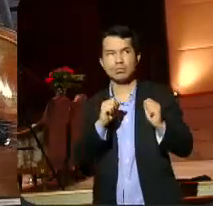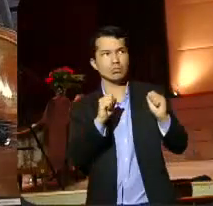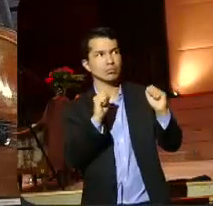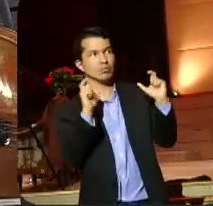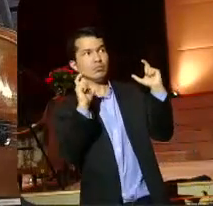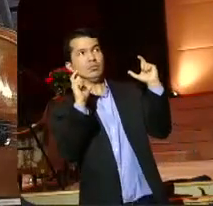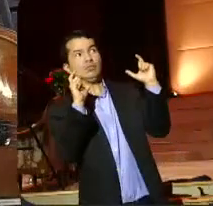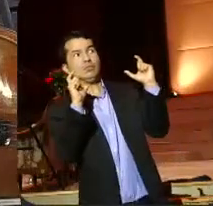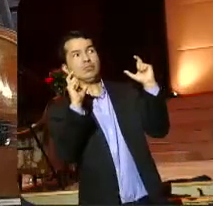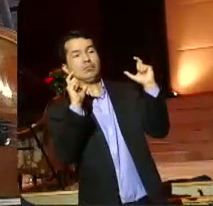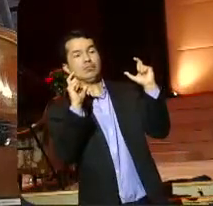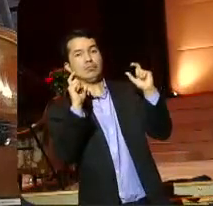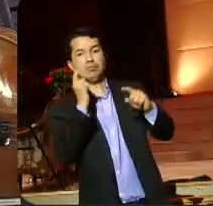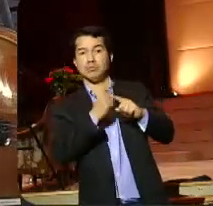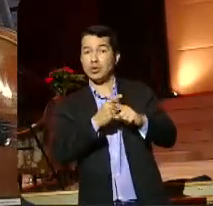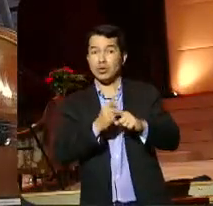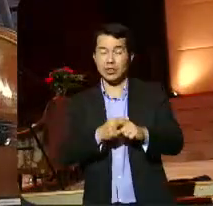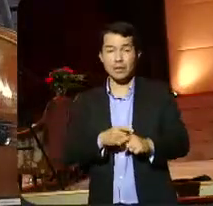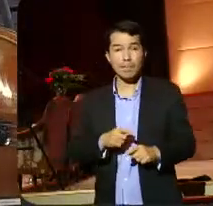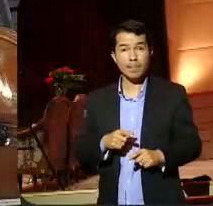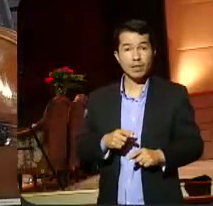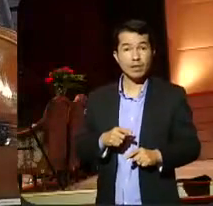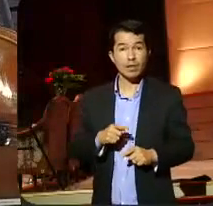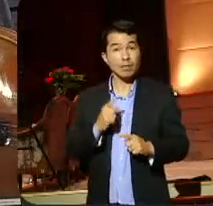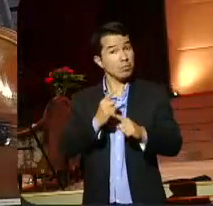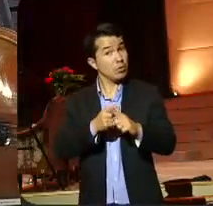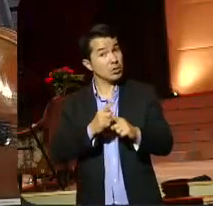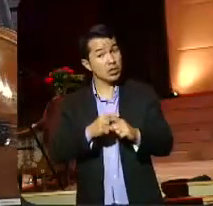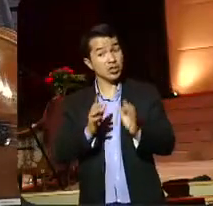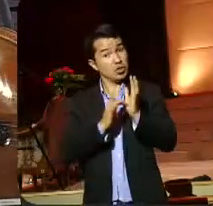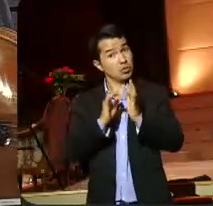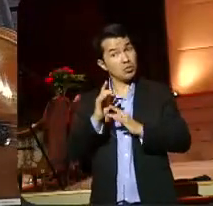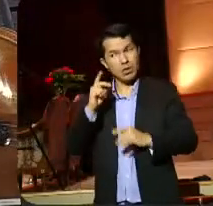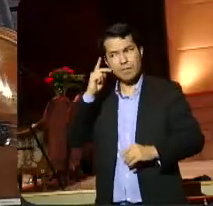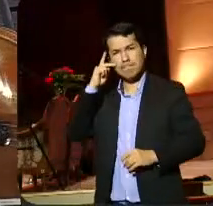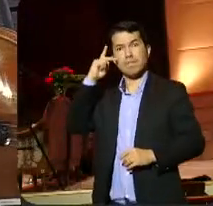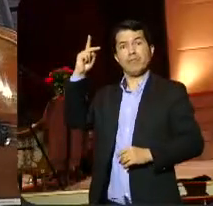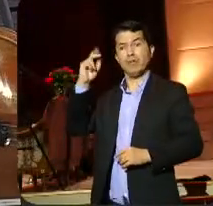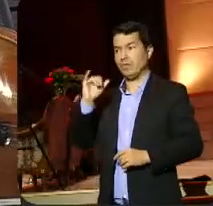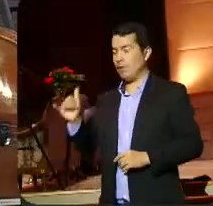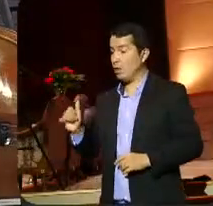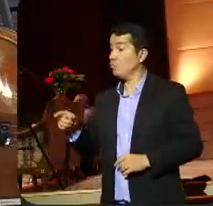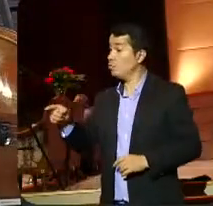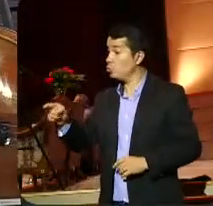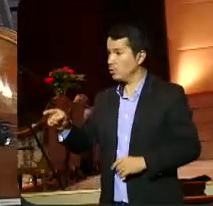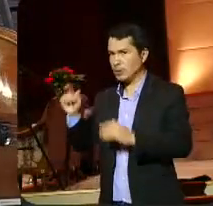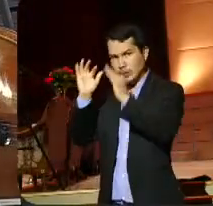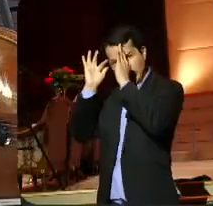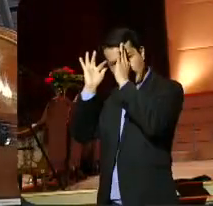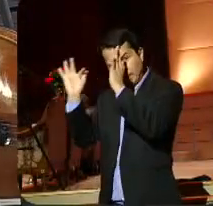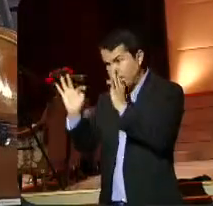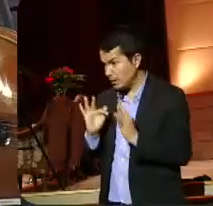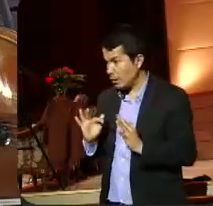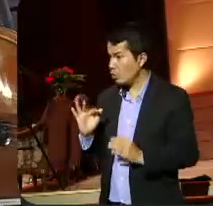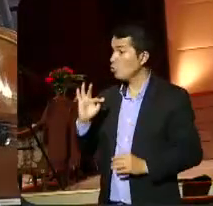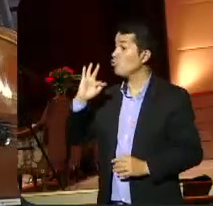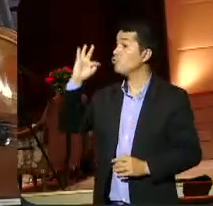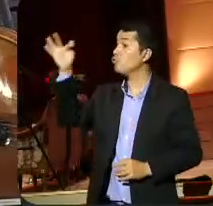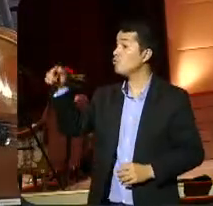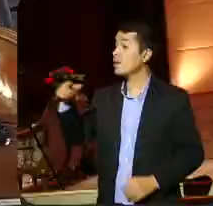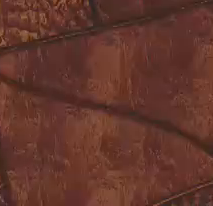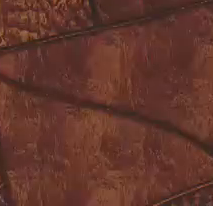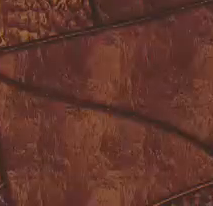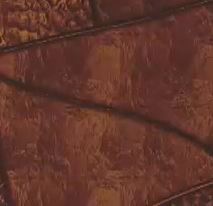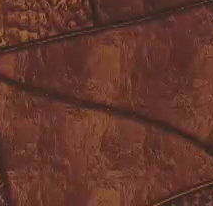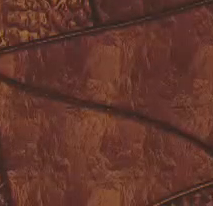profetiza que ele seria fiel a ponto de morrer como um mártir da fé. E nos versículos 18 e 19 ele